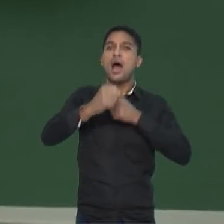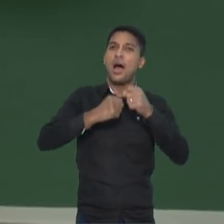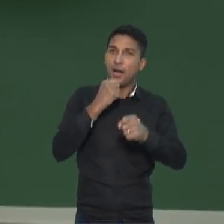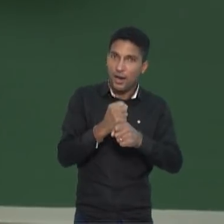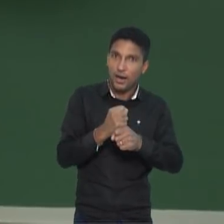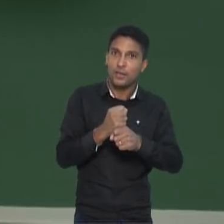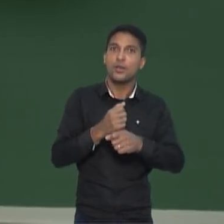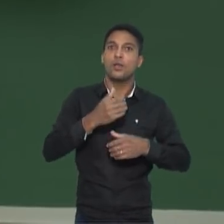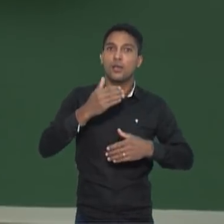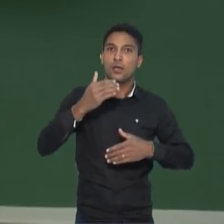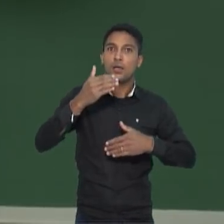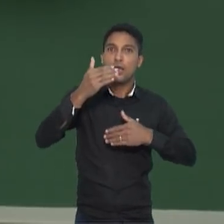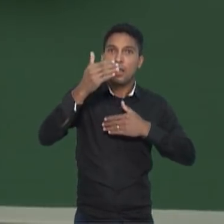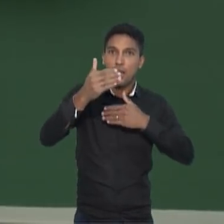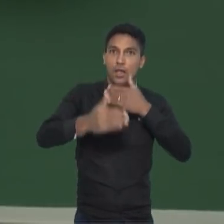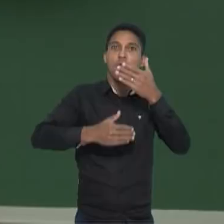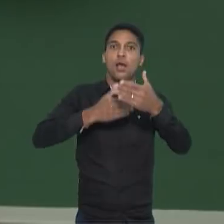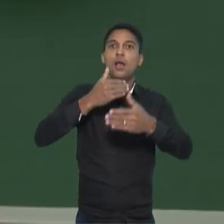mais detalhes.